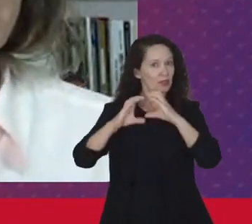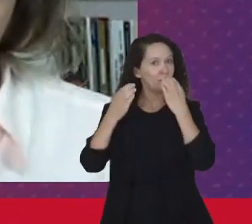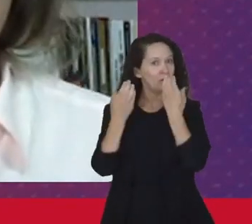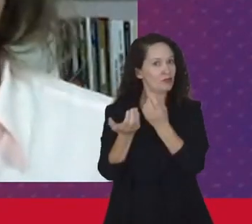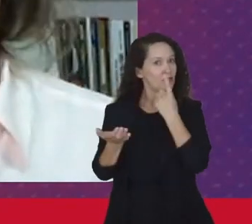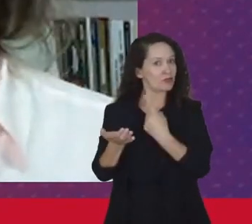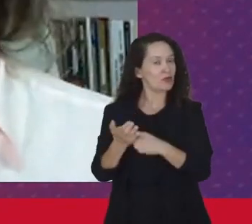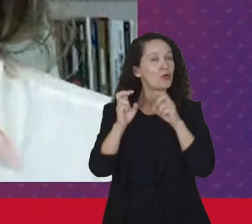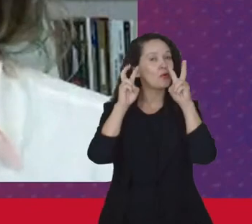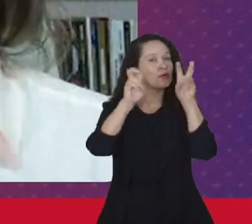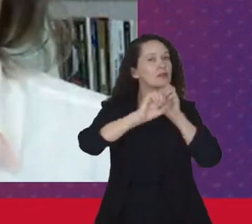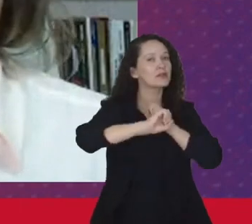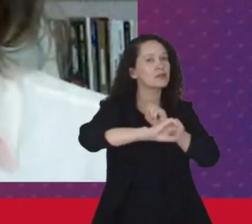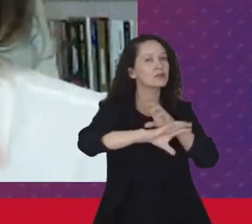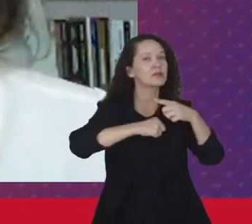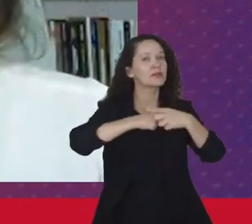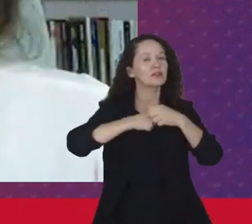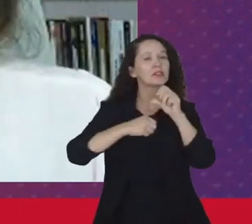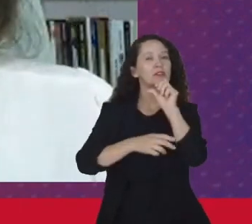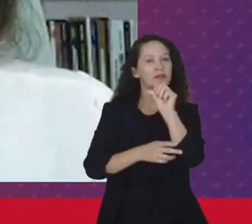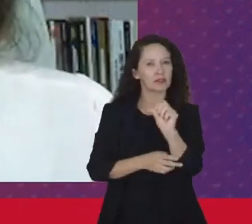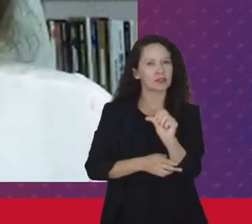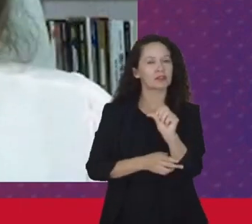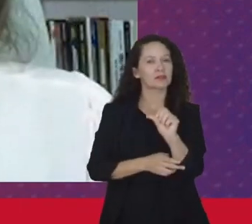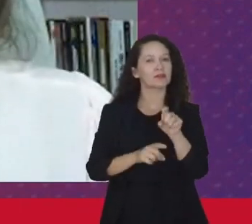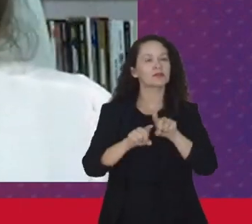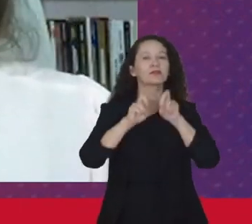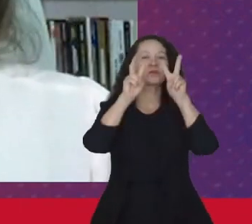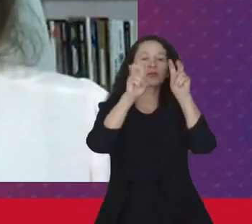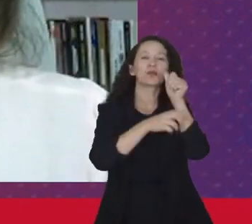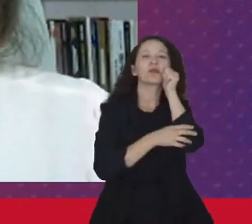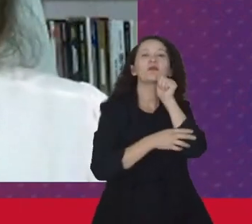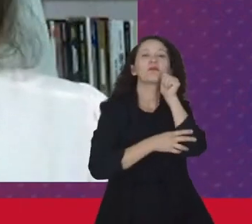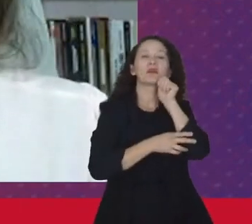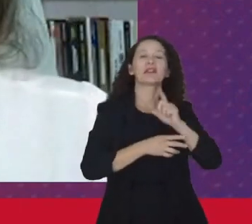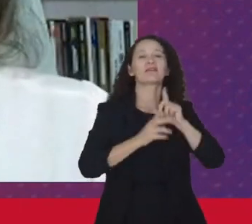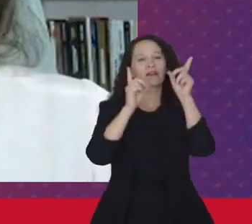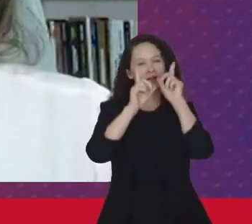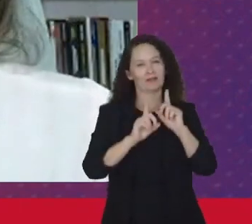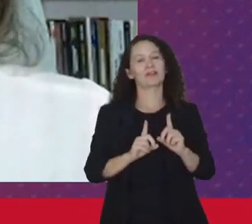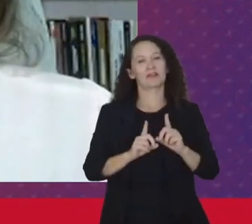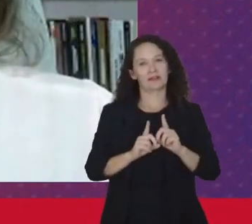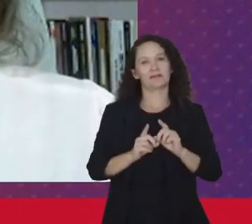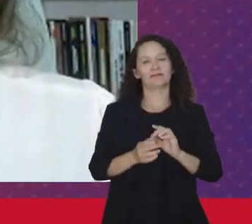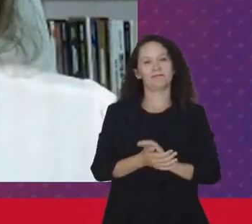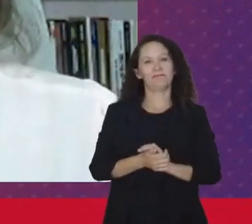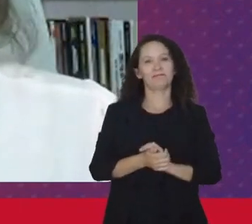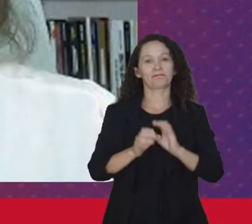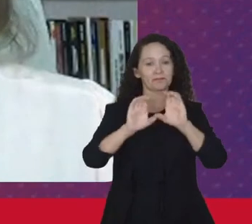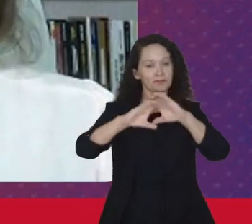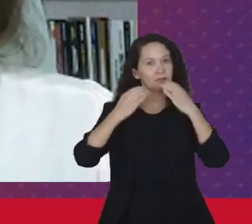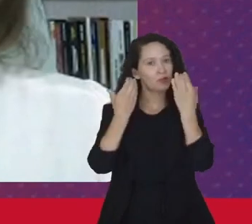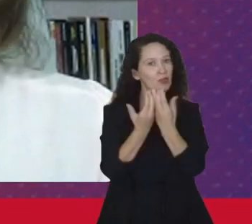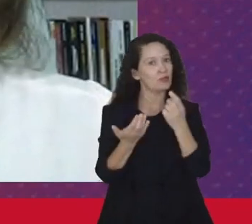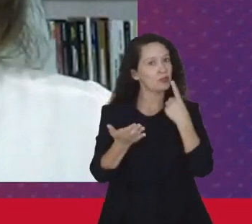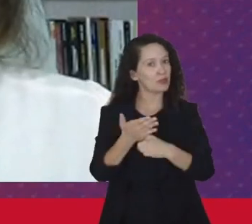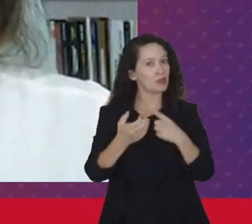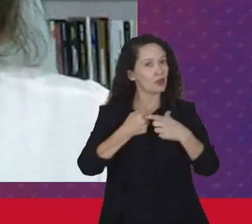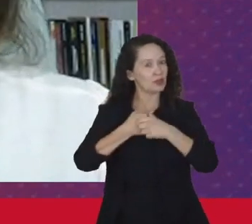sobre a educação e o artigo 6º sobre mulheres com deficiência. A Convenção, no seu